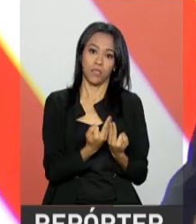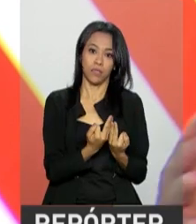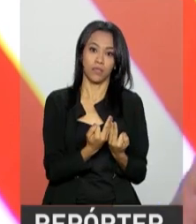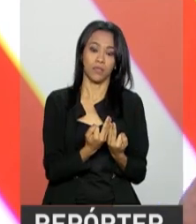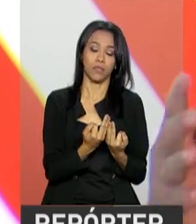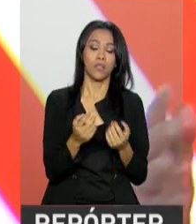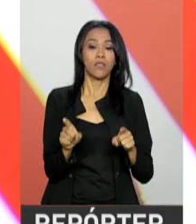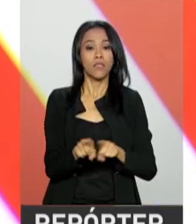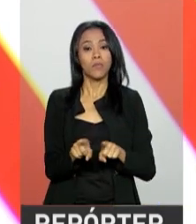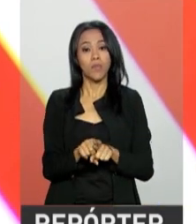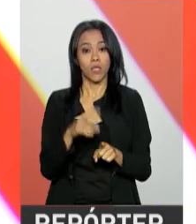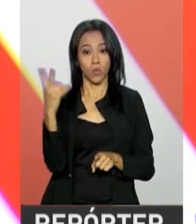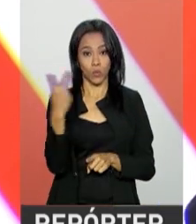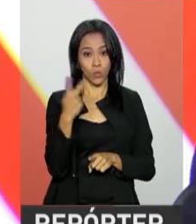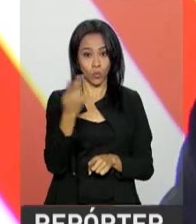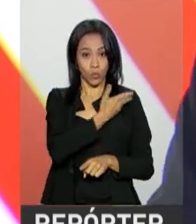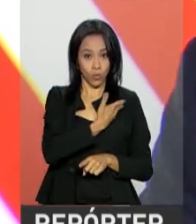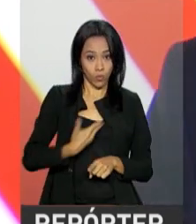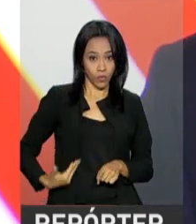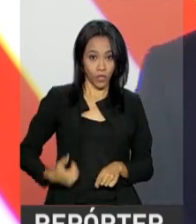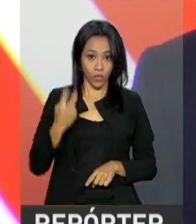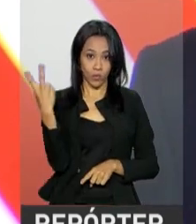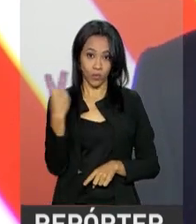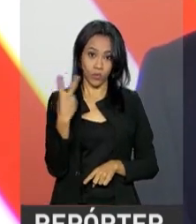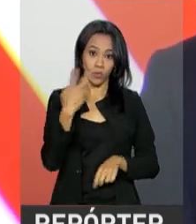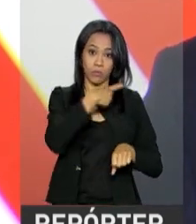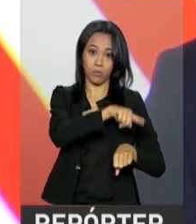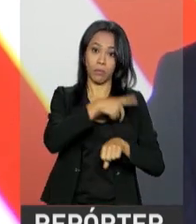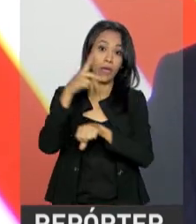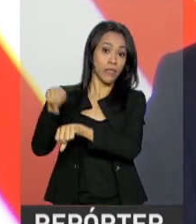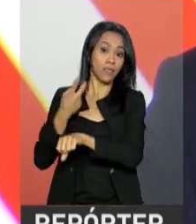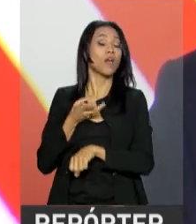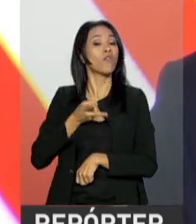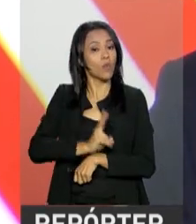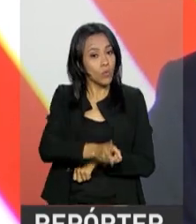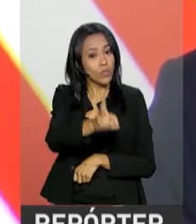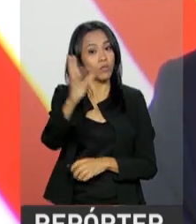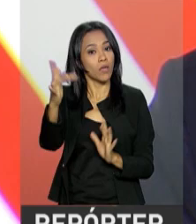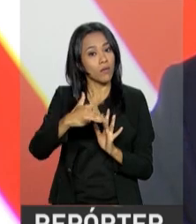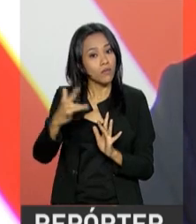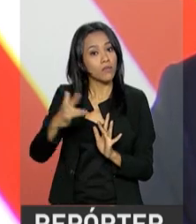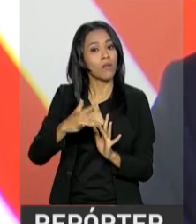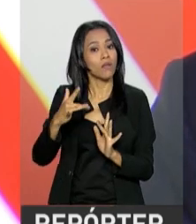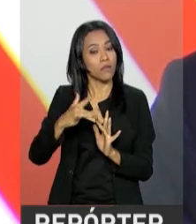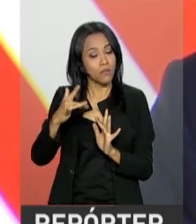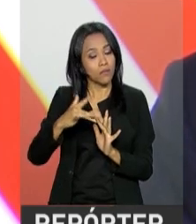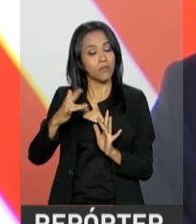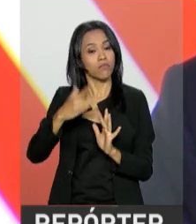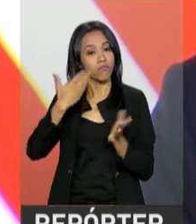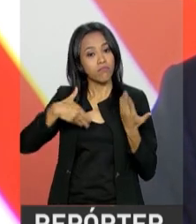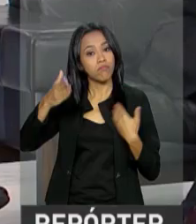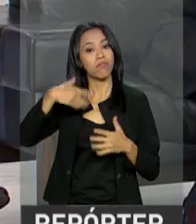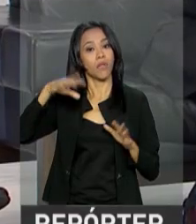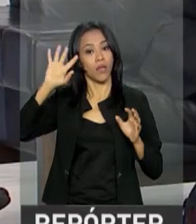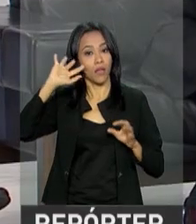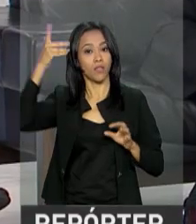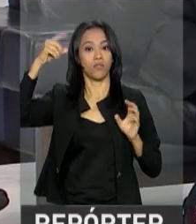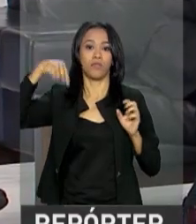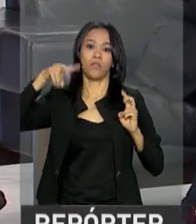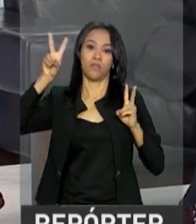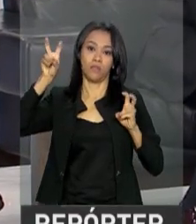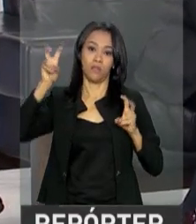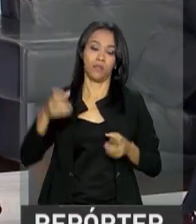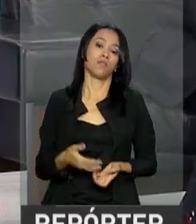autoridades dos dois países continuarão em contato sobre esse tema as